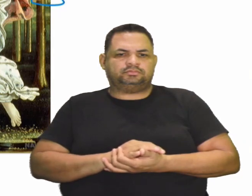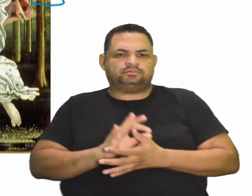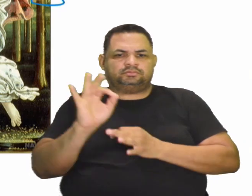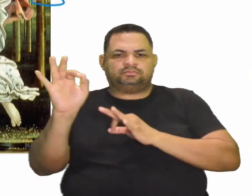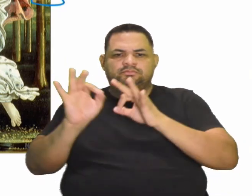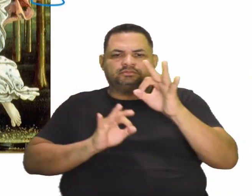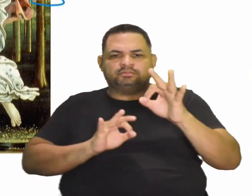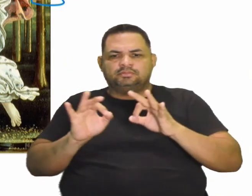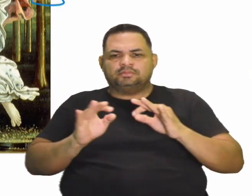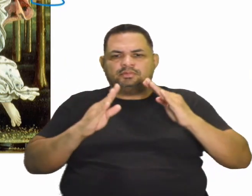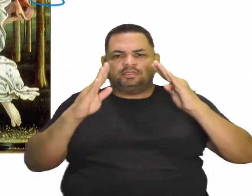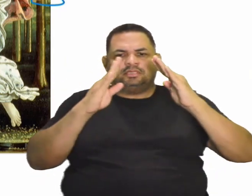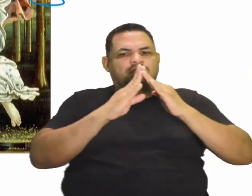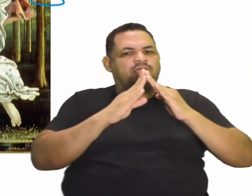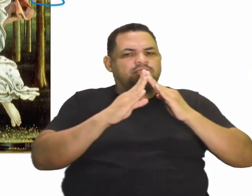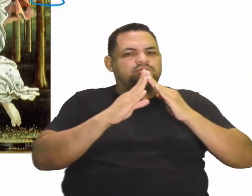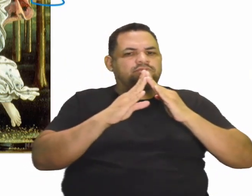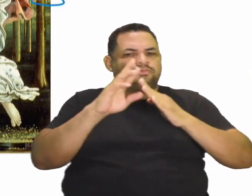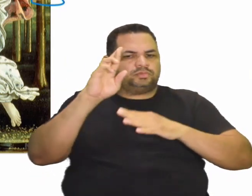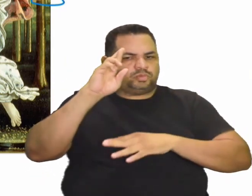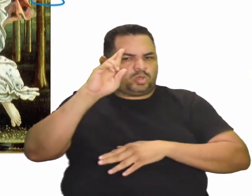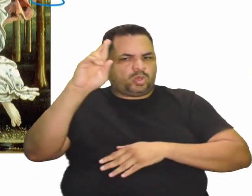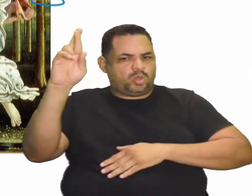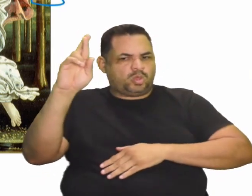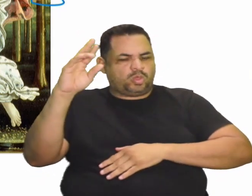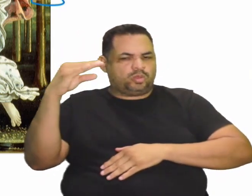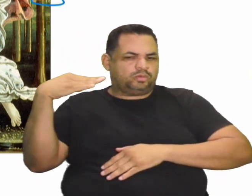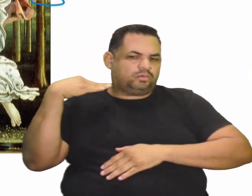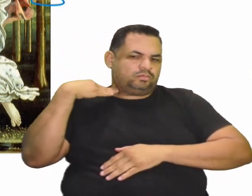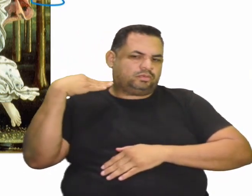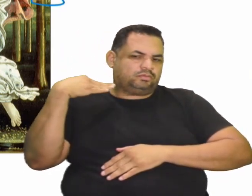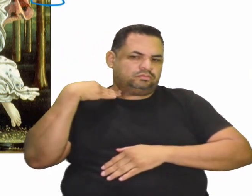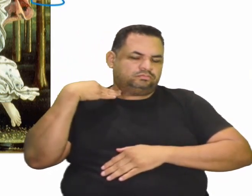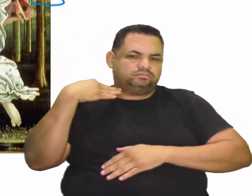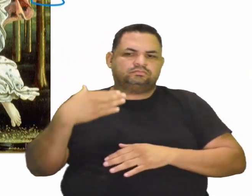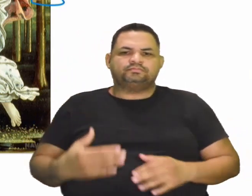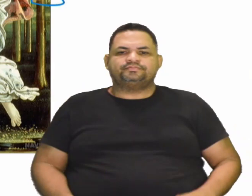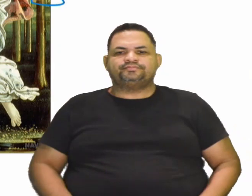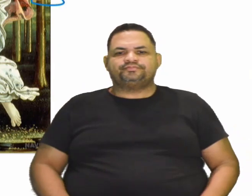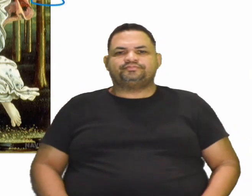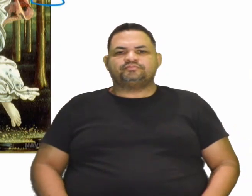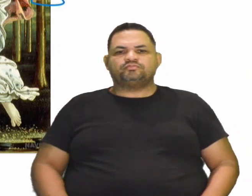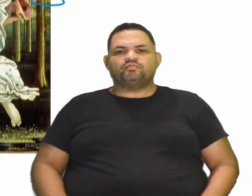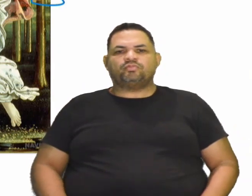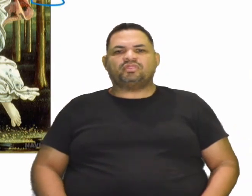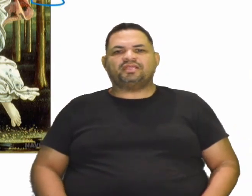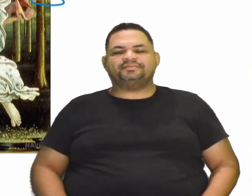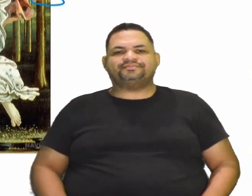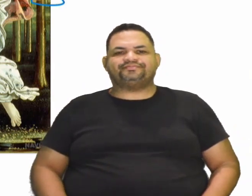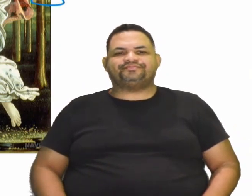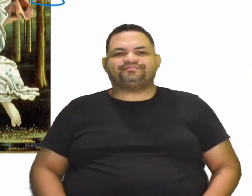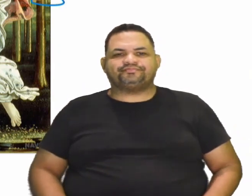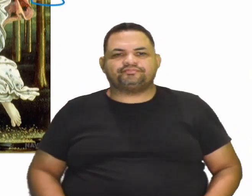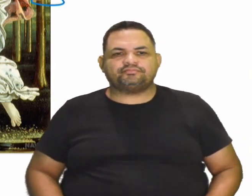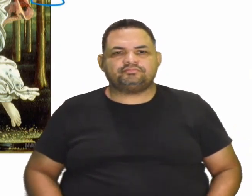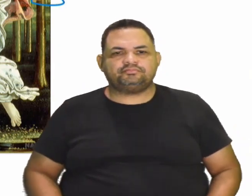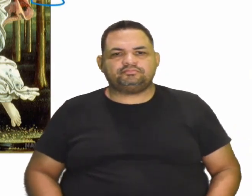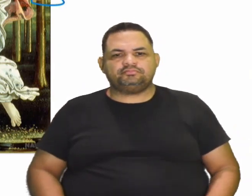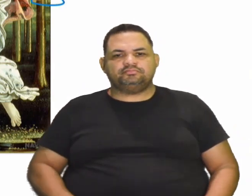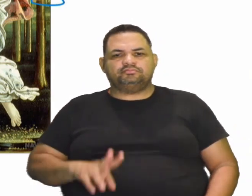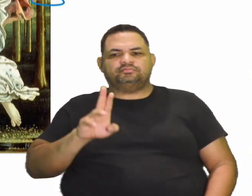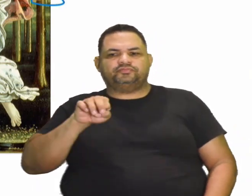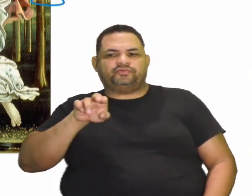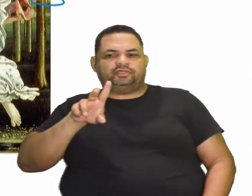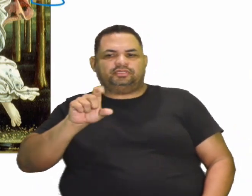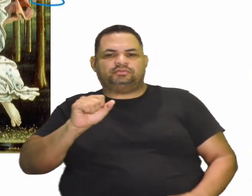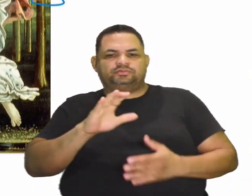casa, né, desse banqueiro. Então, a obra foi inspirada na mitologia romana. Vênus aparece no centro da pintura sobre